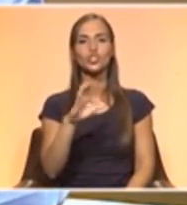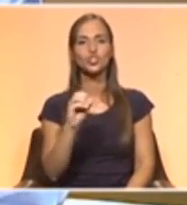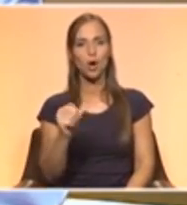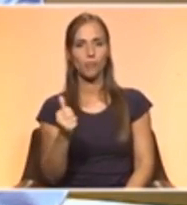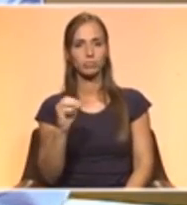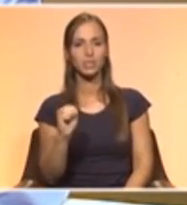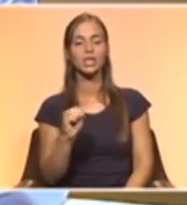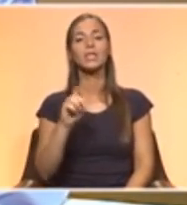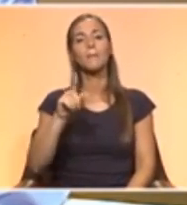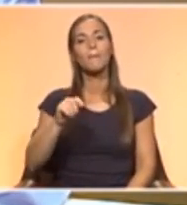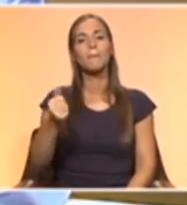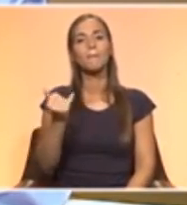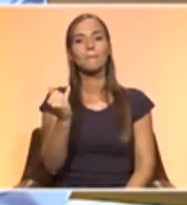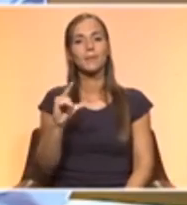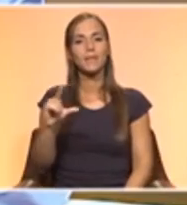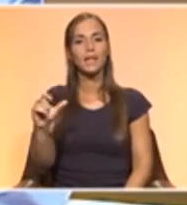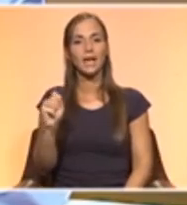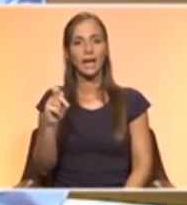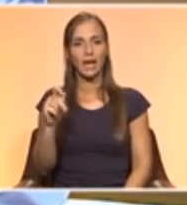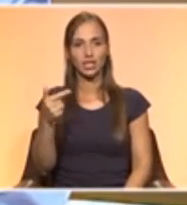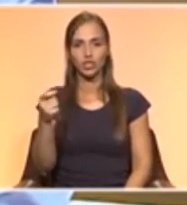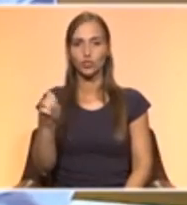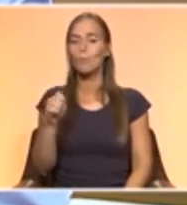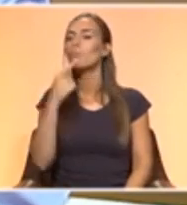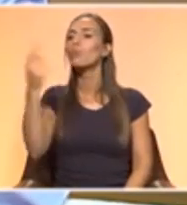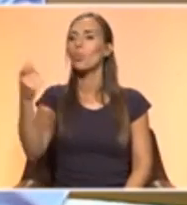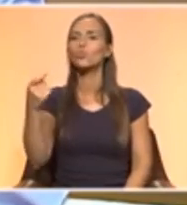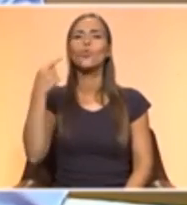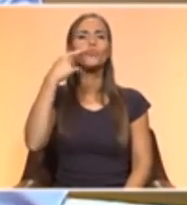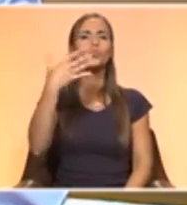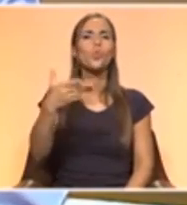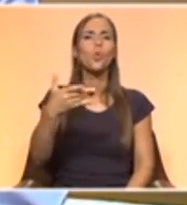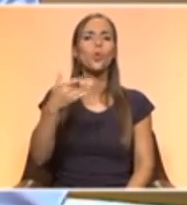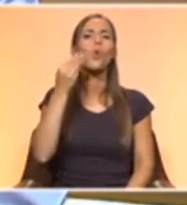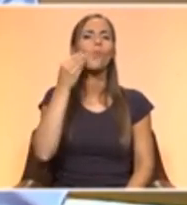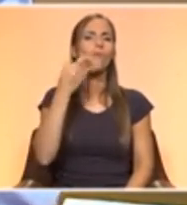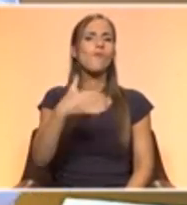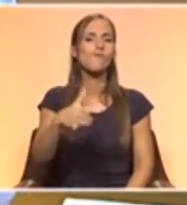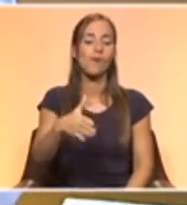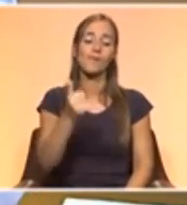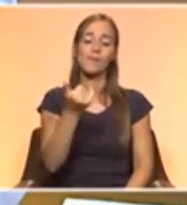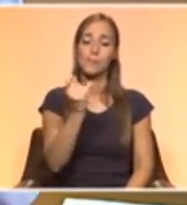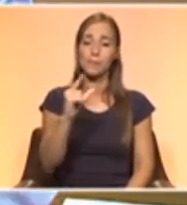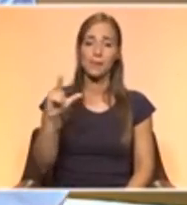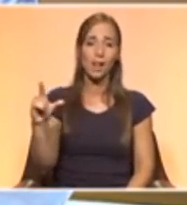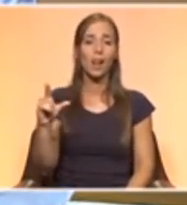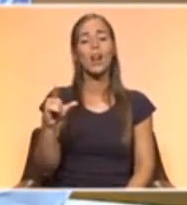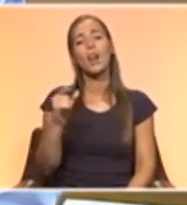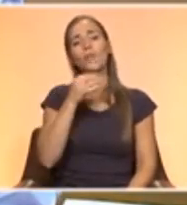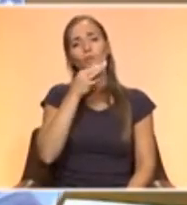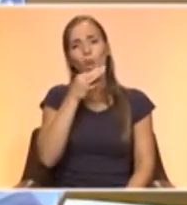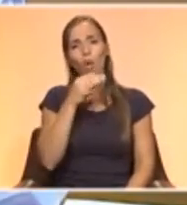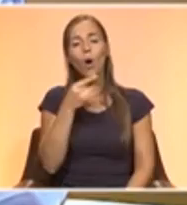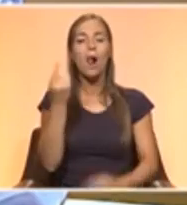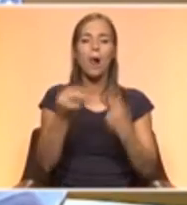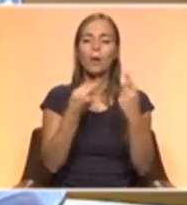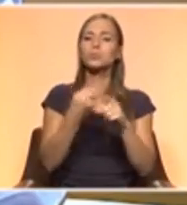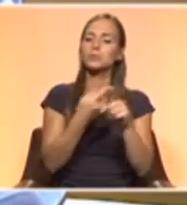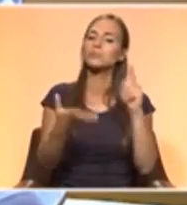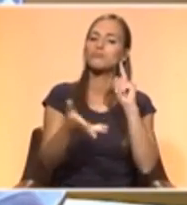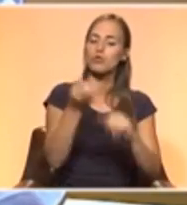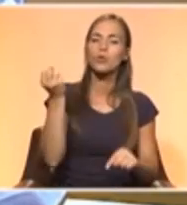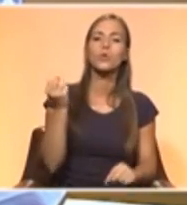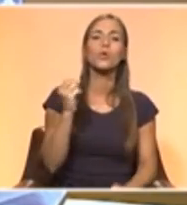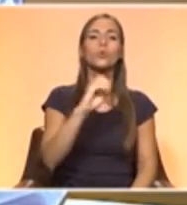perguntaram como é que seria o futuro dentro de alguns anos o Bill Gates descreveu como é que seria e algumas coisas concretizaram-se outras não o Steve Jobs